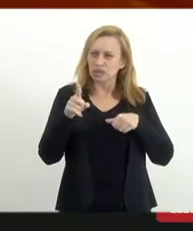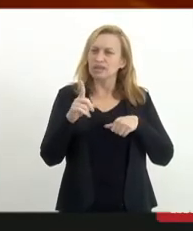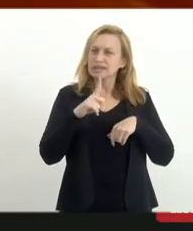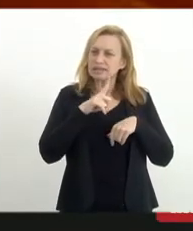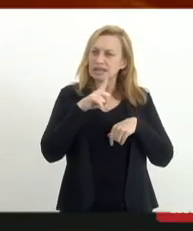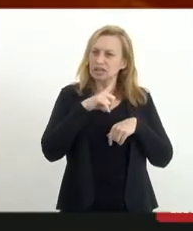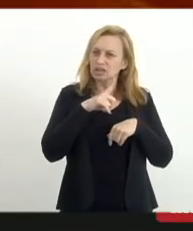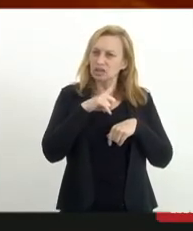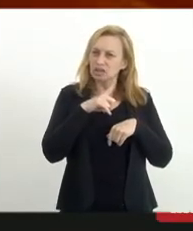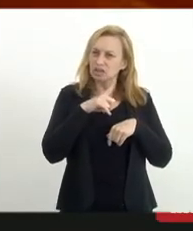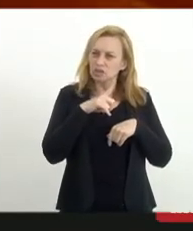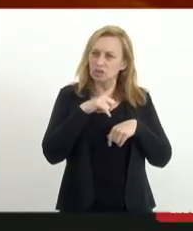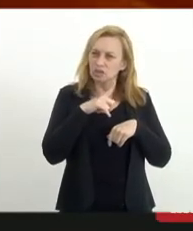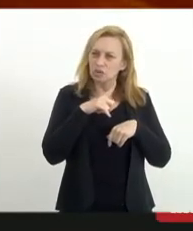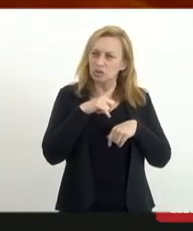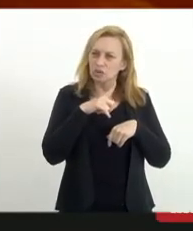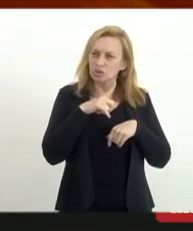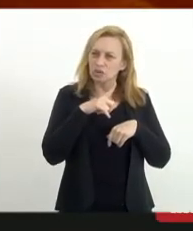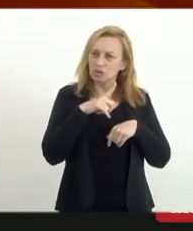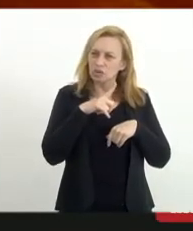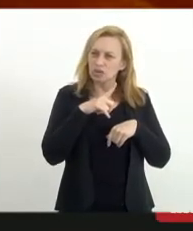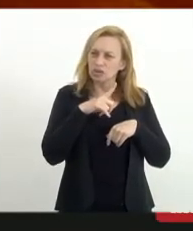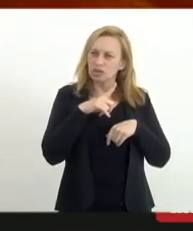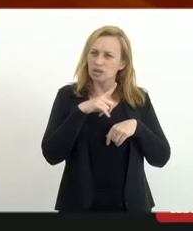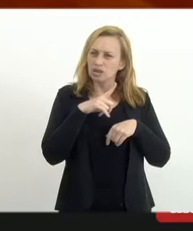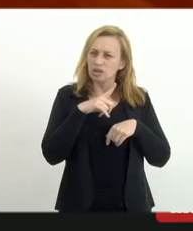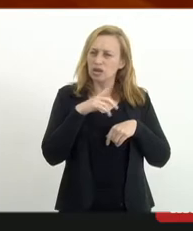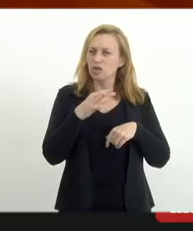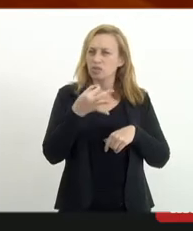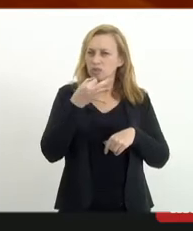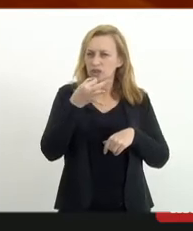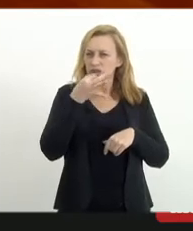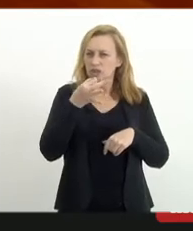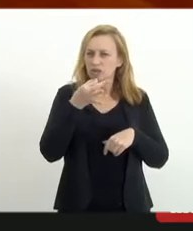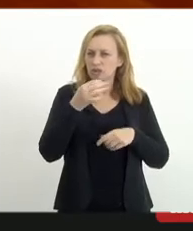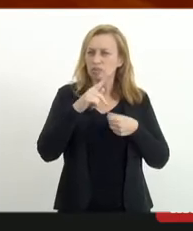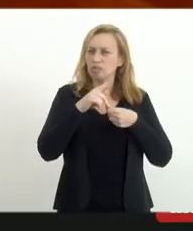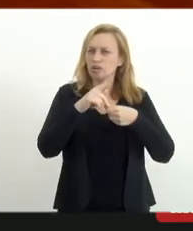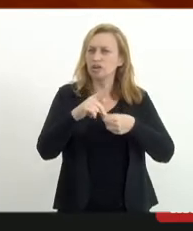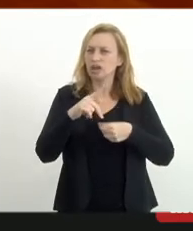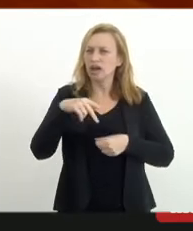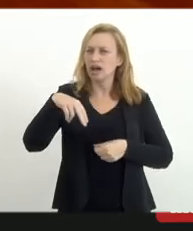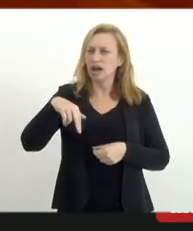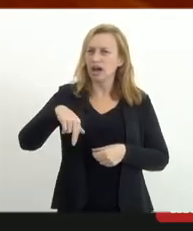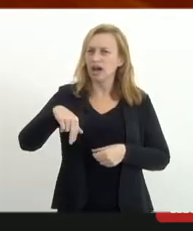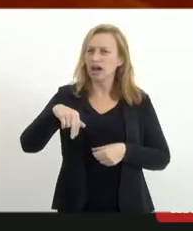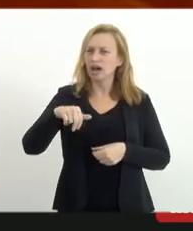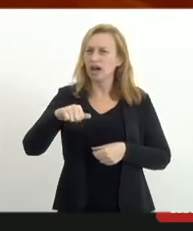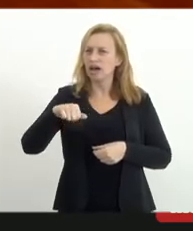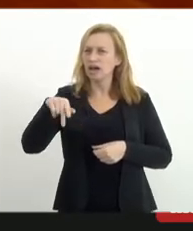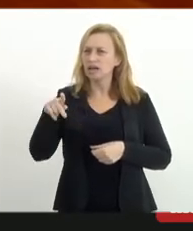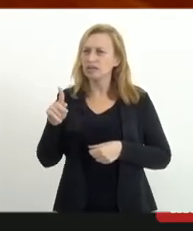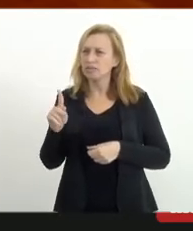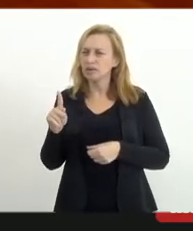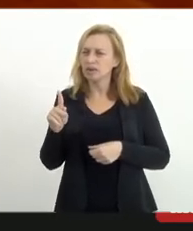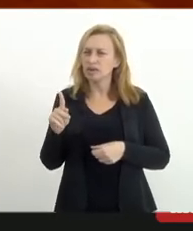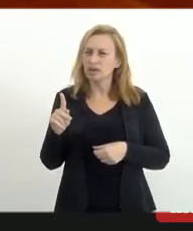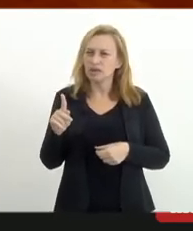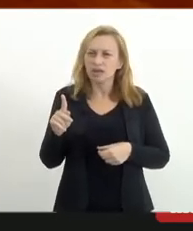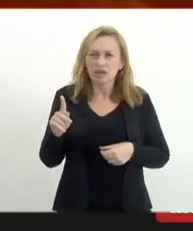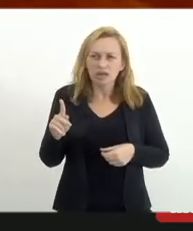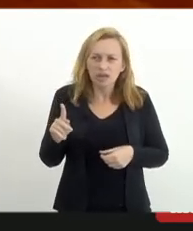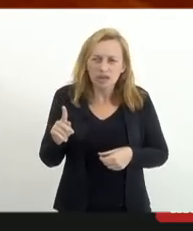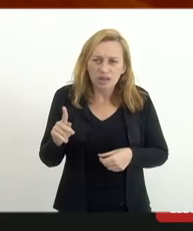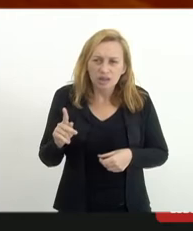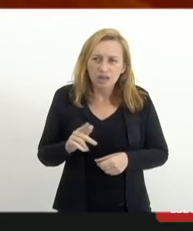um posicionamento da procuradoria daqui da ANP, até que ele embasou esse